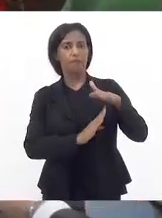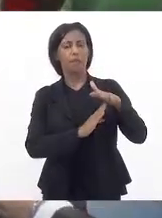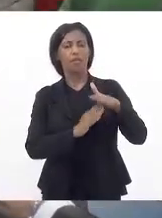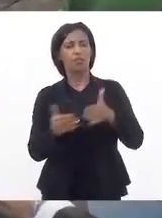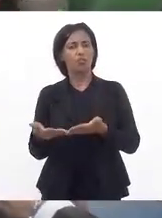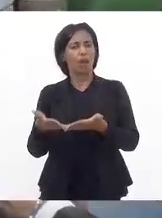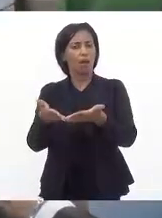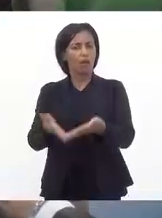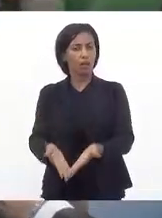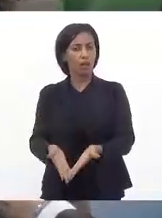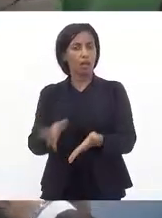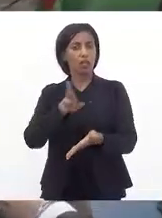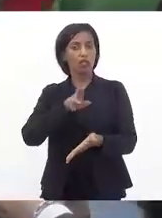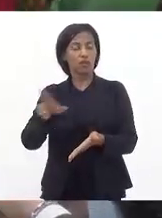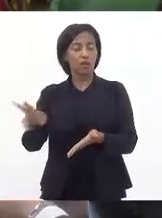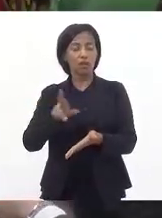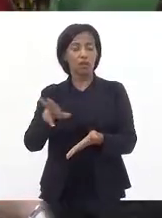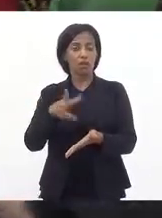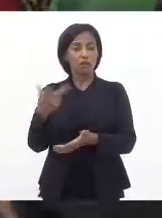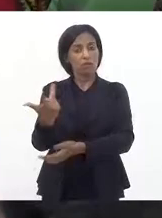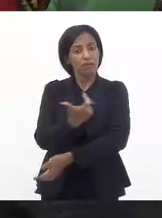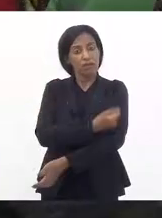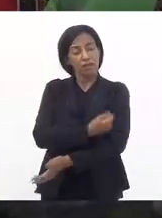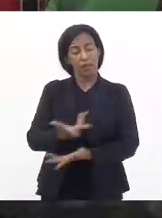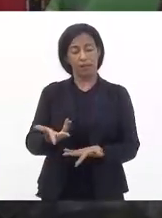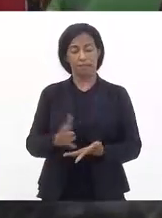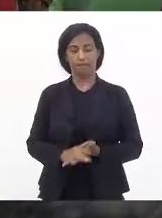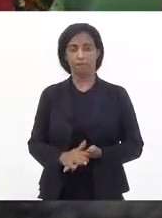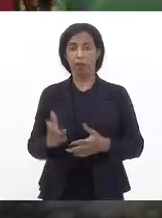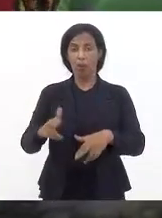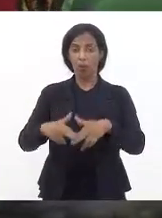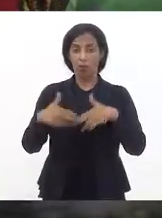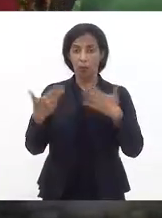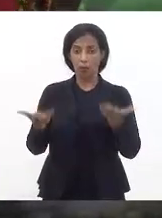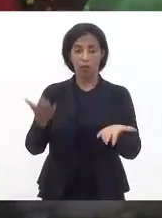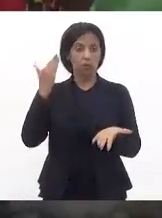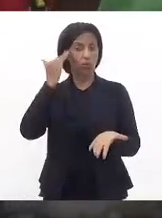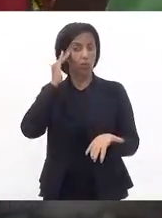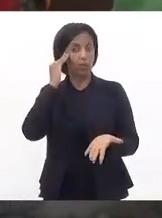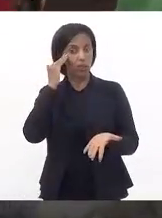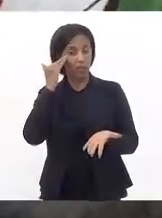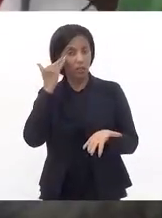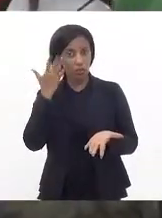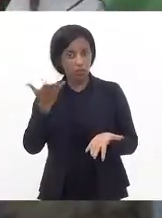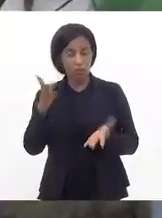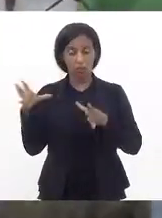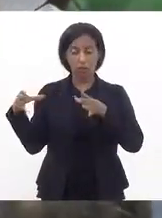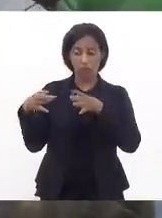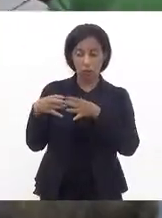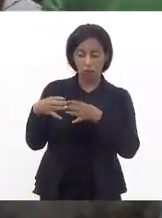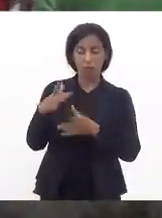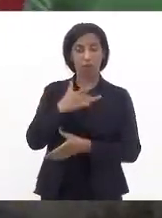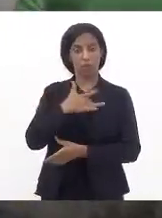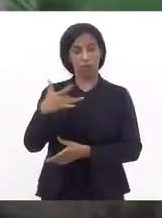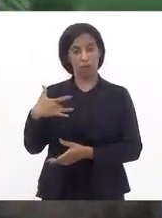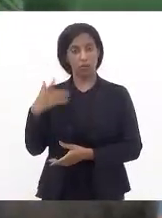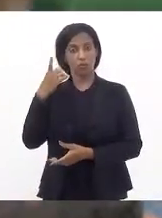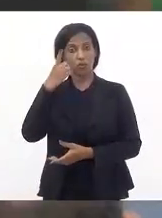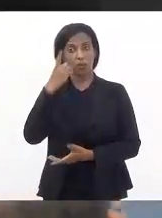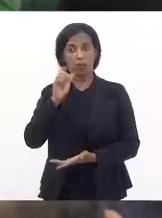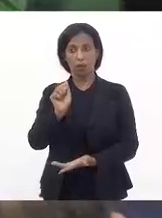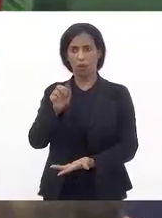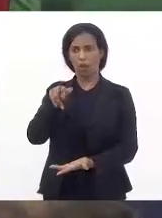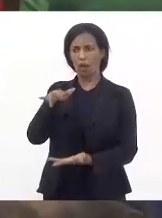aqueles que não se não se vacinaram portanto entendimento da comissão de saúde o